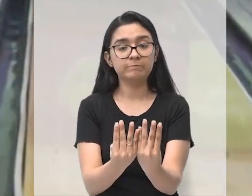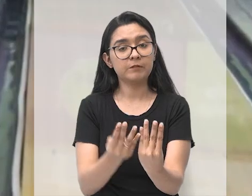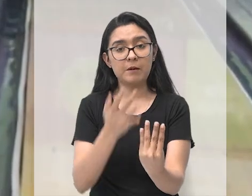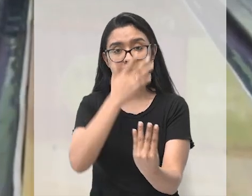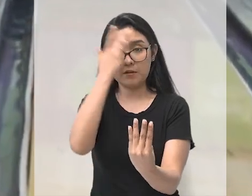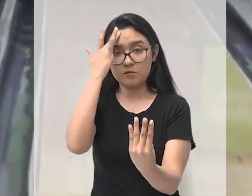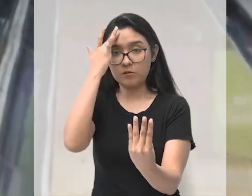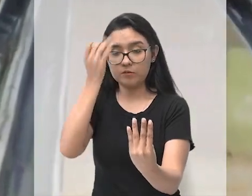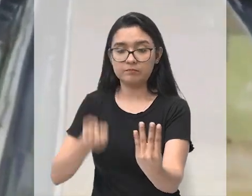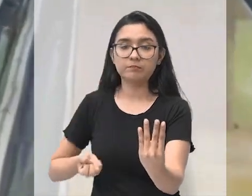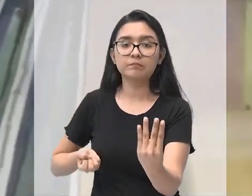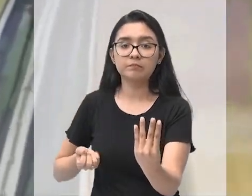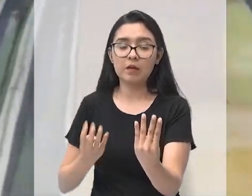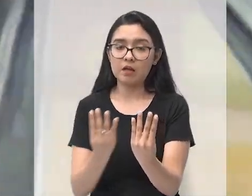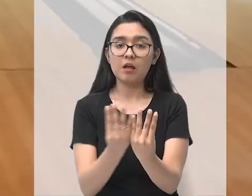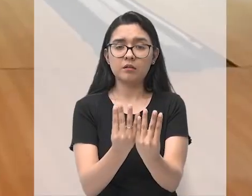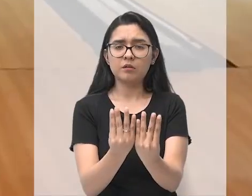Observem.